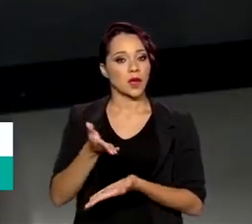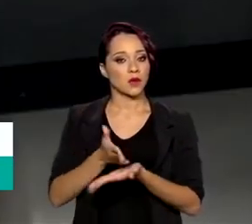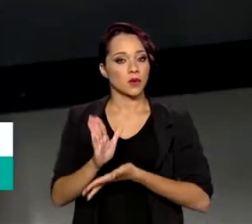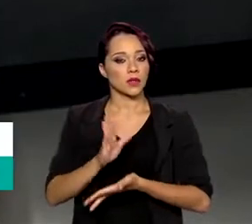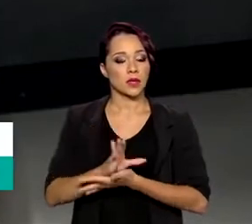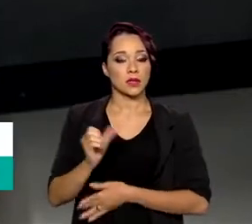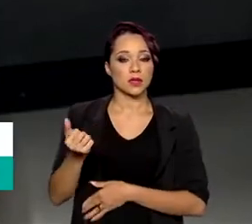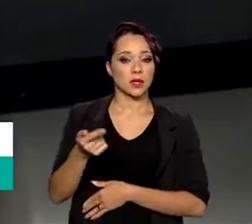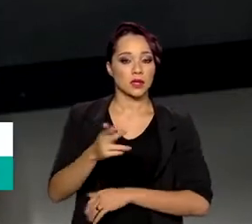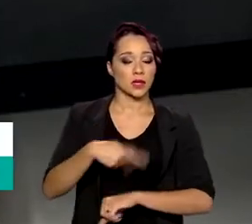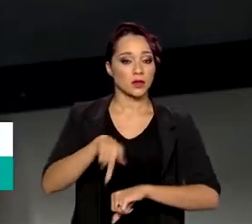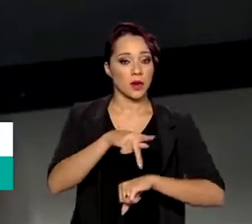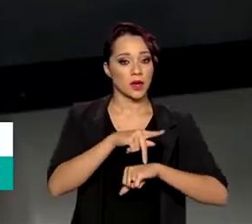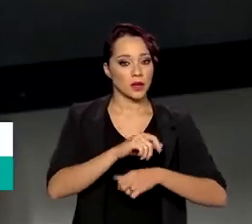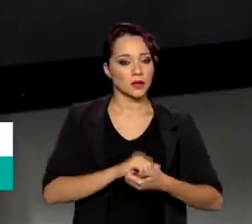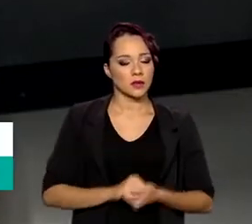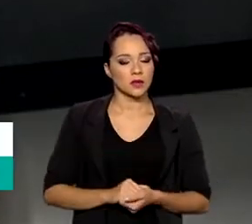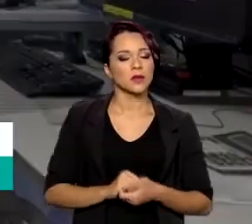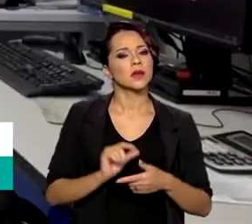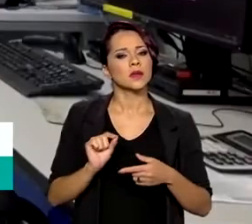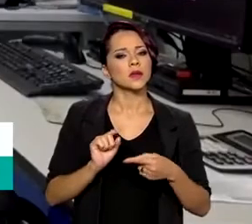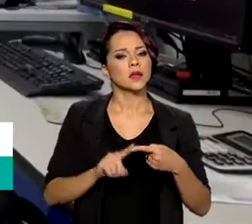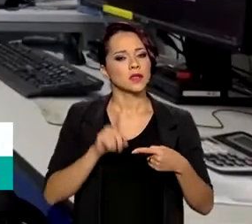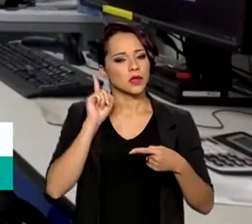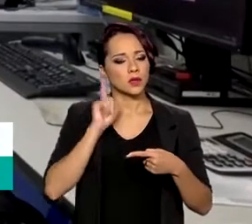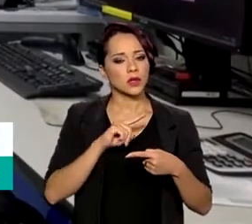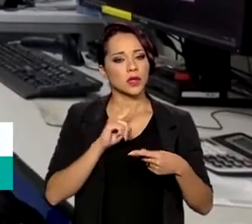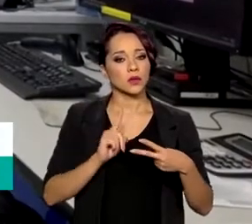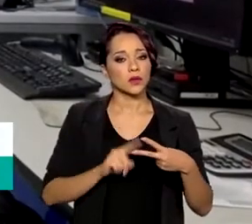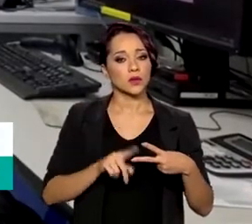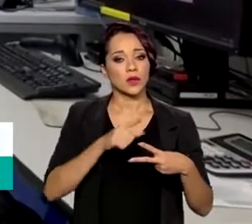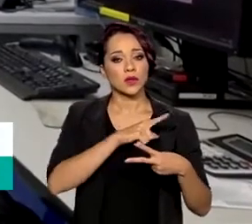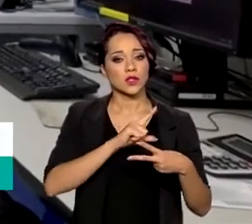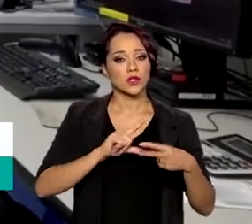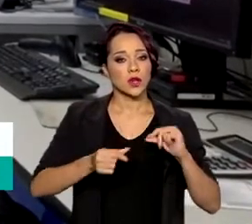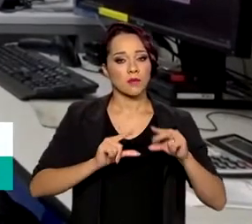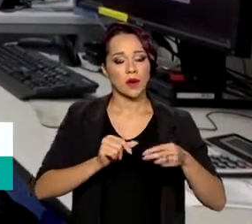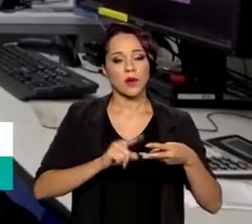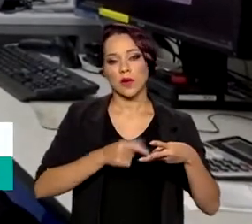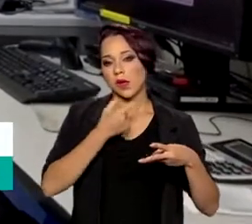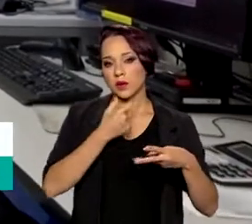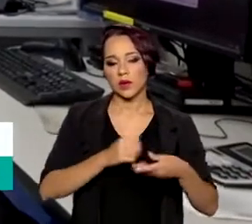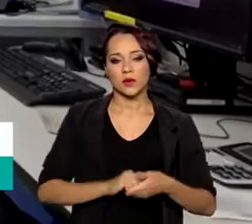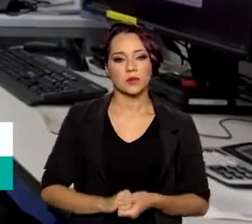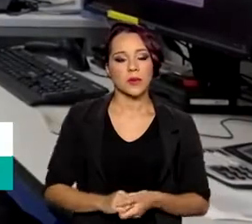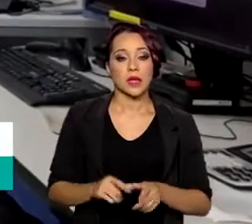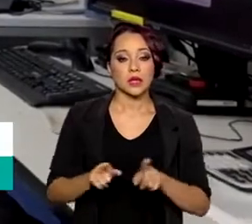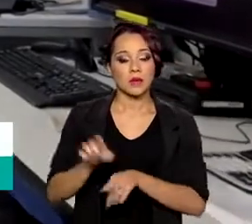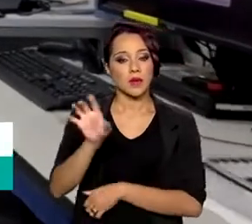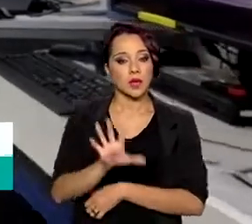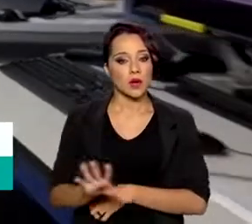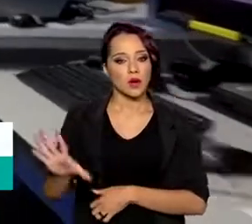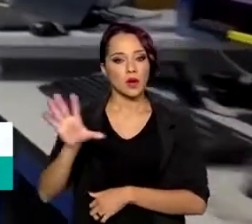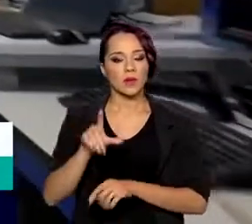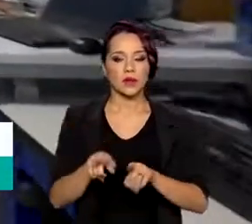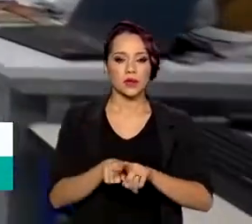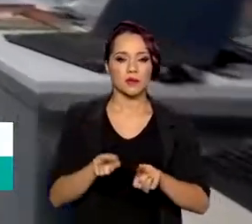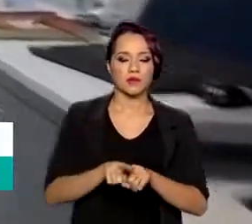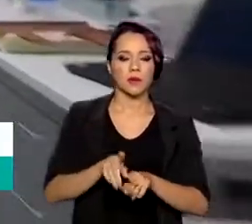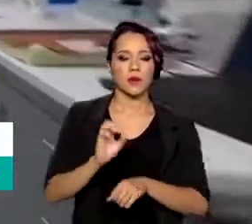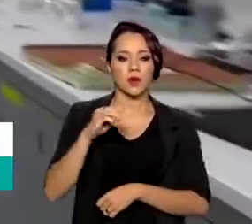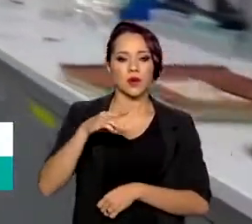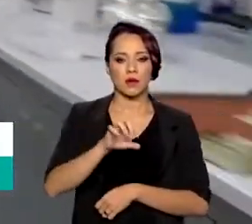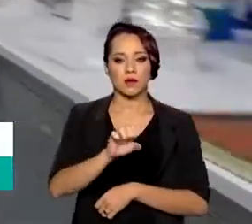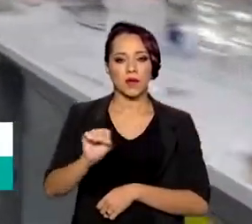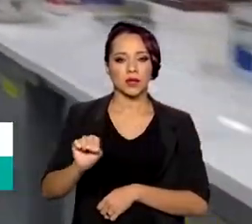em 17 países, entre eles Estados Unidos, Japão e Reino Unido, além da Europa e também pela